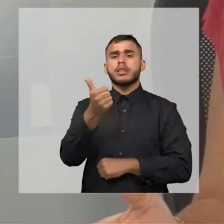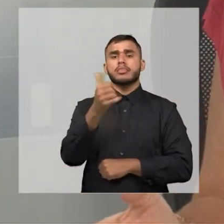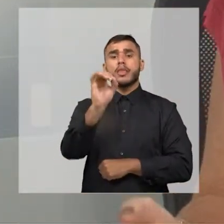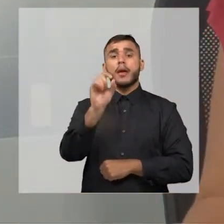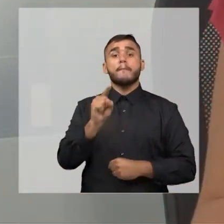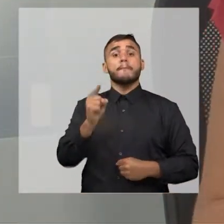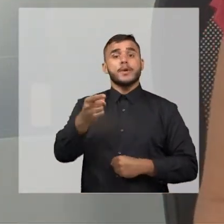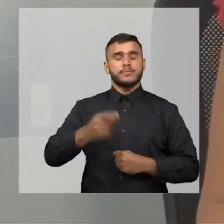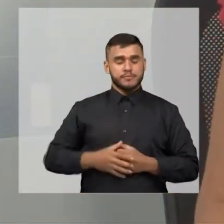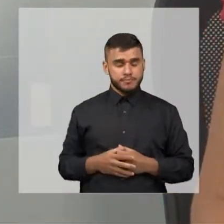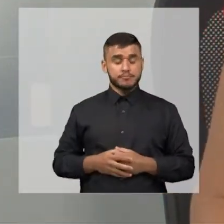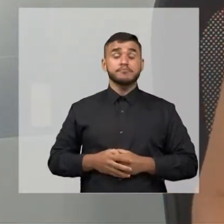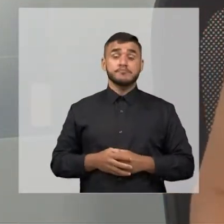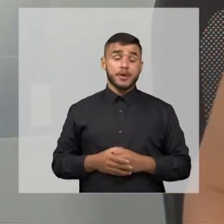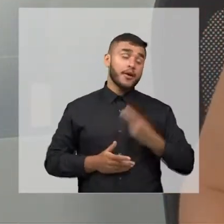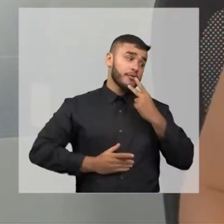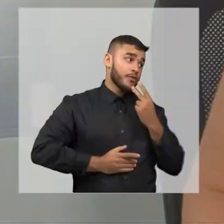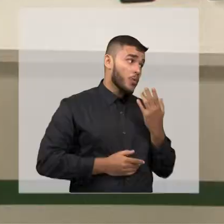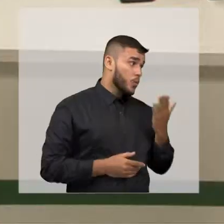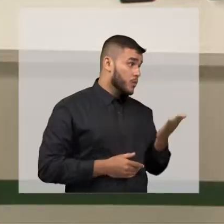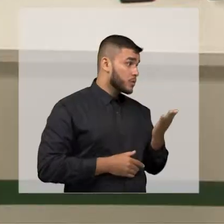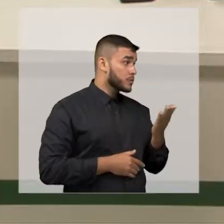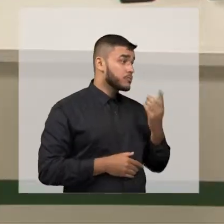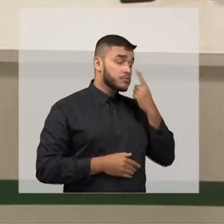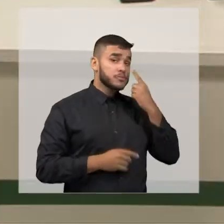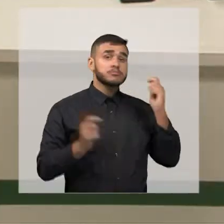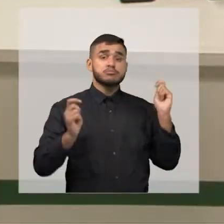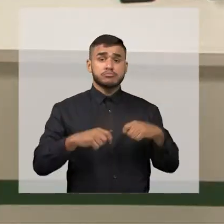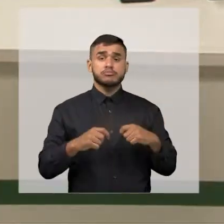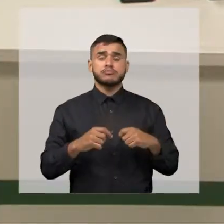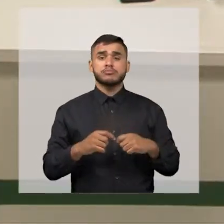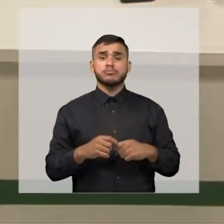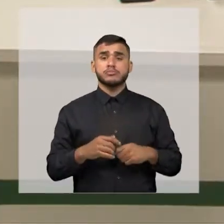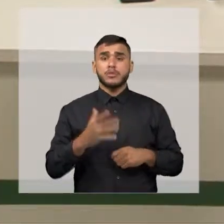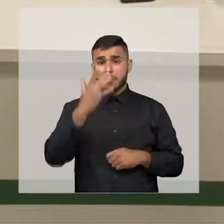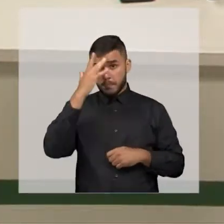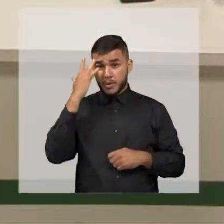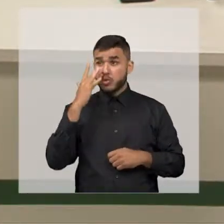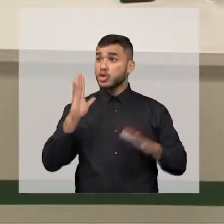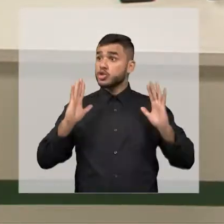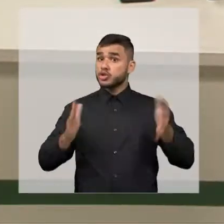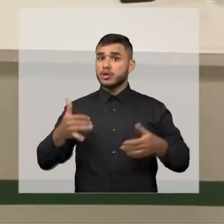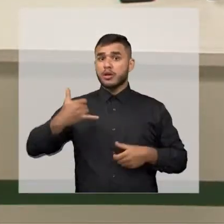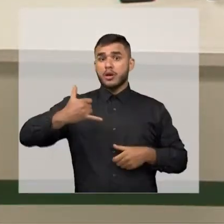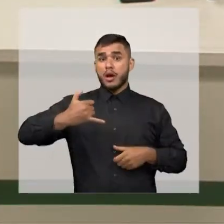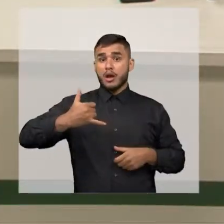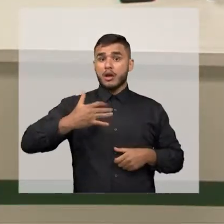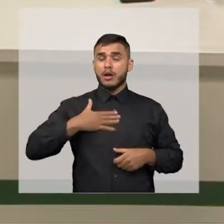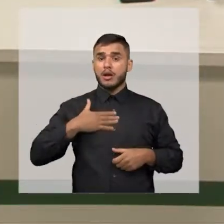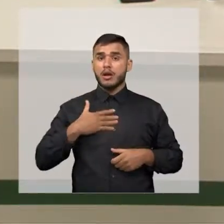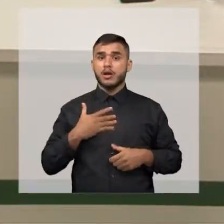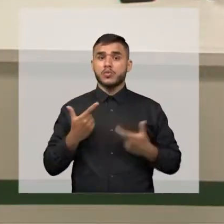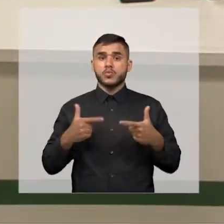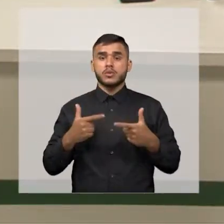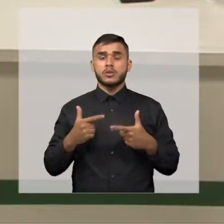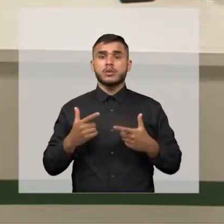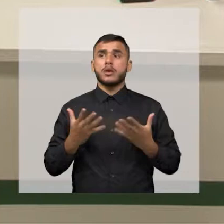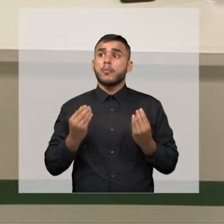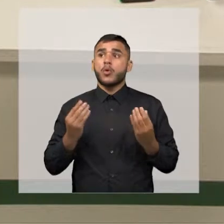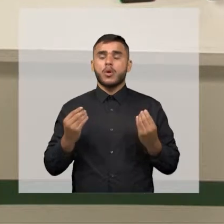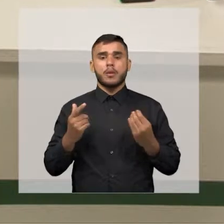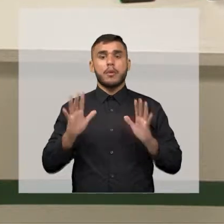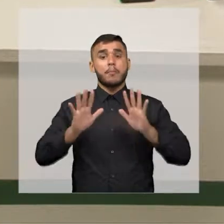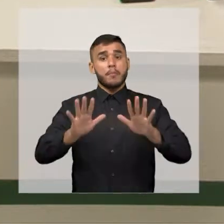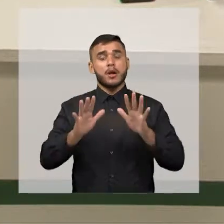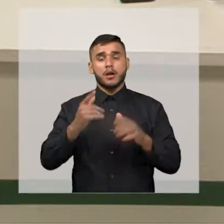R$10.000. Mas ele está falando e vai poder permitir o registro de quem já tem uma arma e não tem registro. Aí muita gente já tem arma